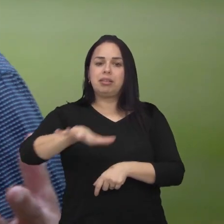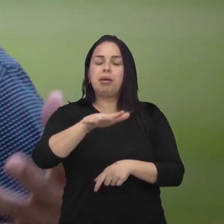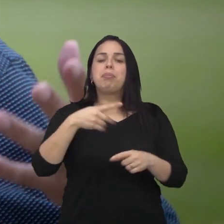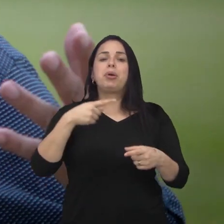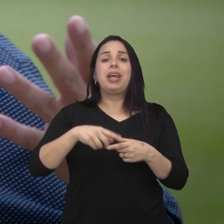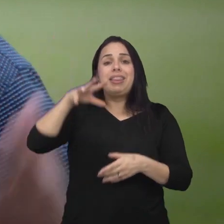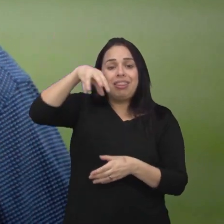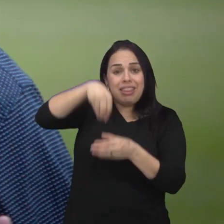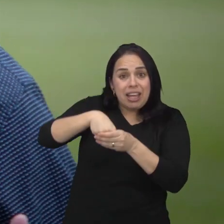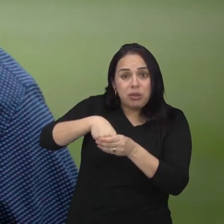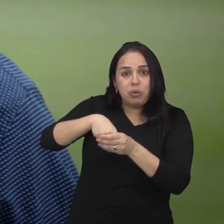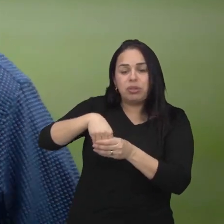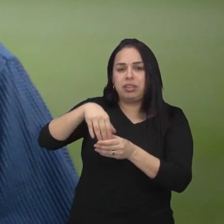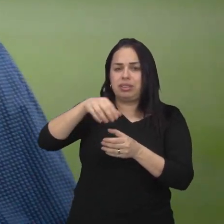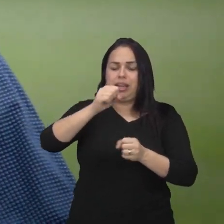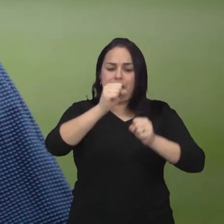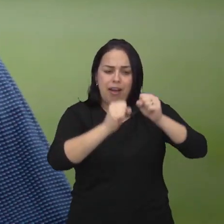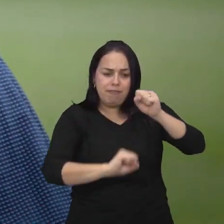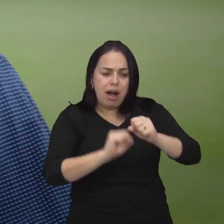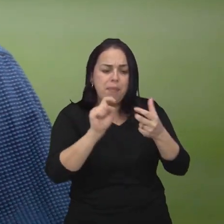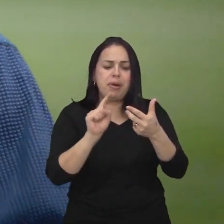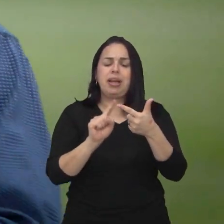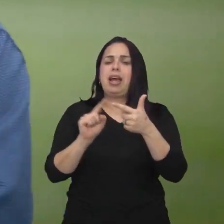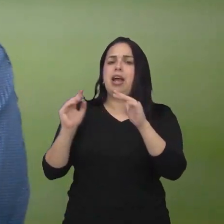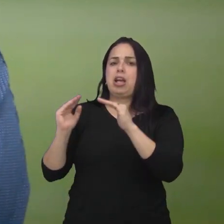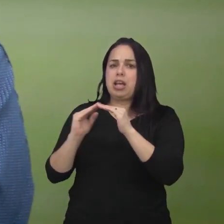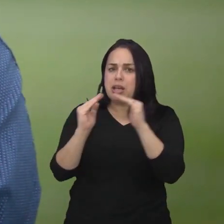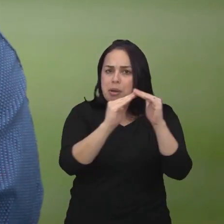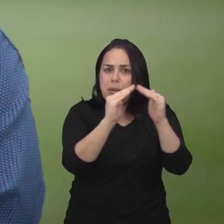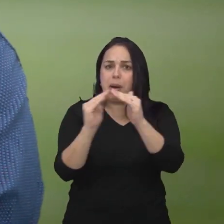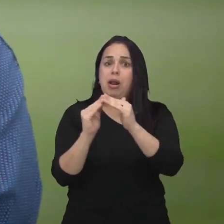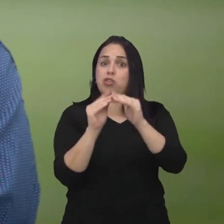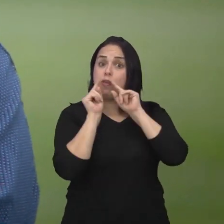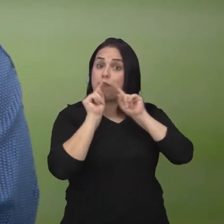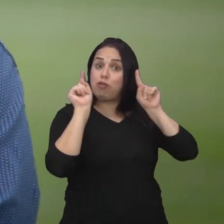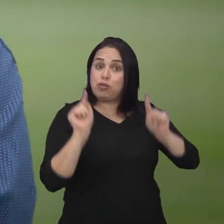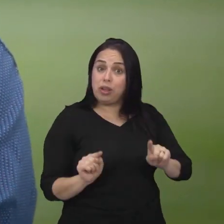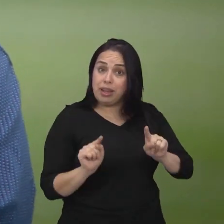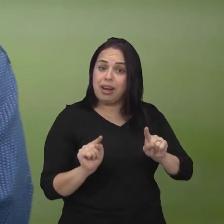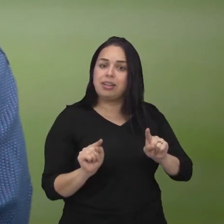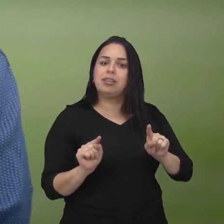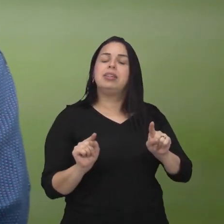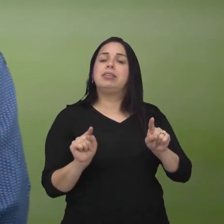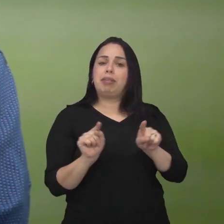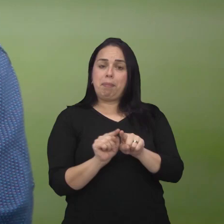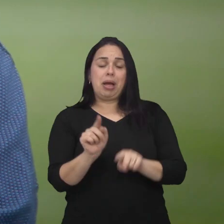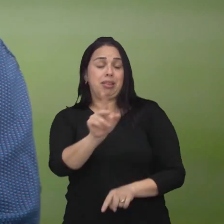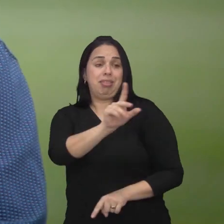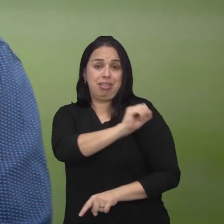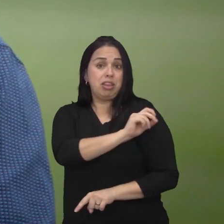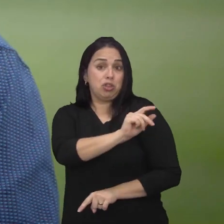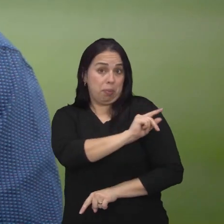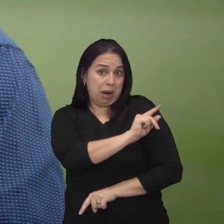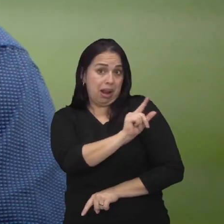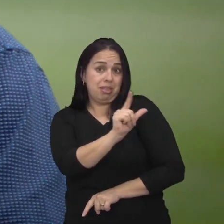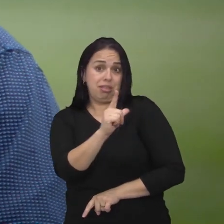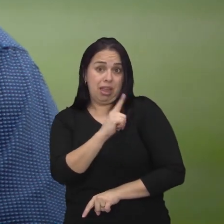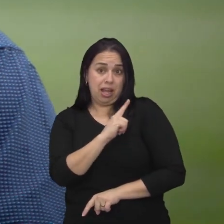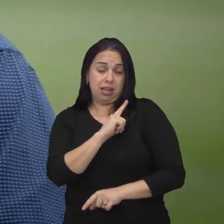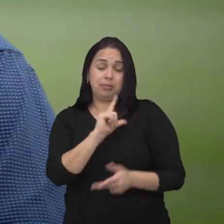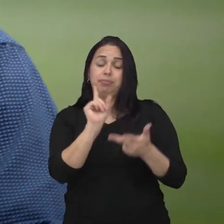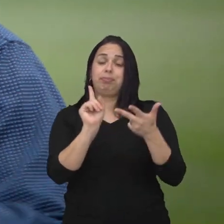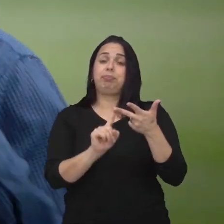se reuniam não só a fábrica, a residência, moradia de operários, que também tinham aqui próximo, né,